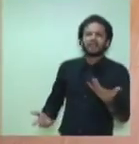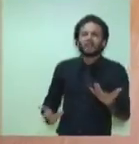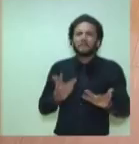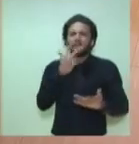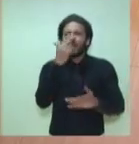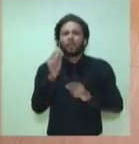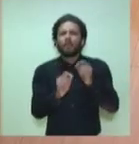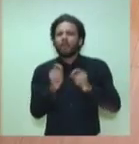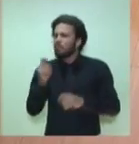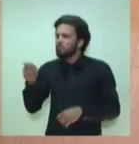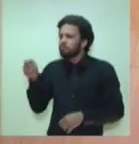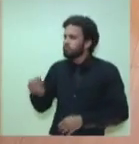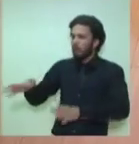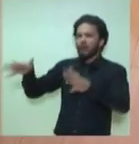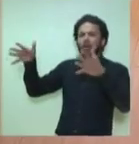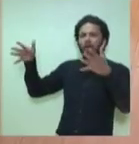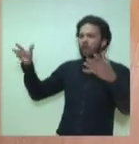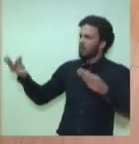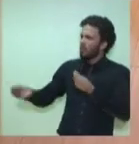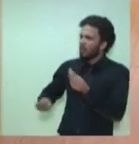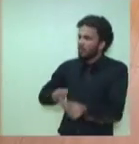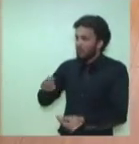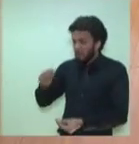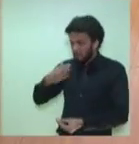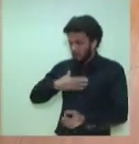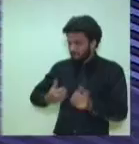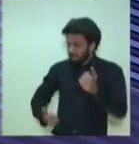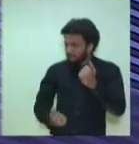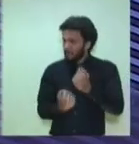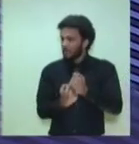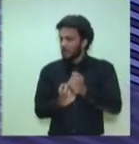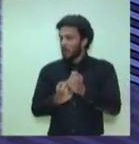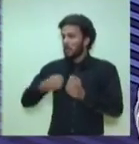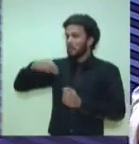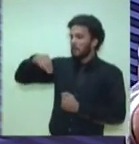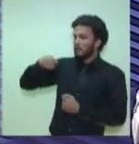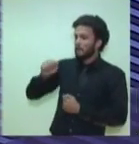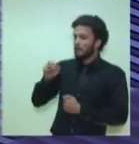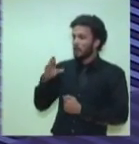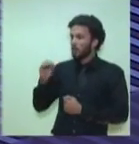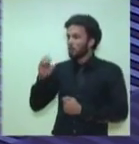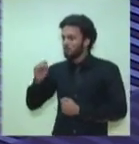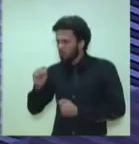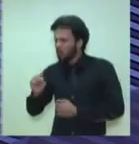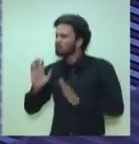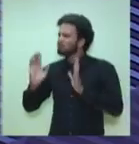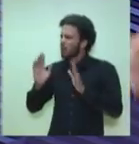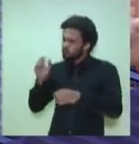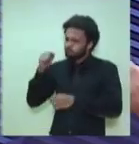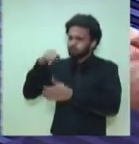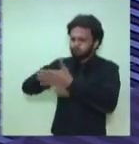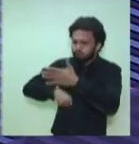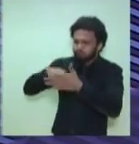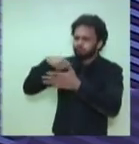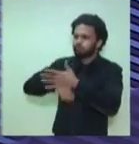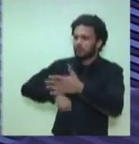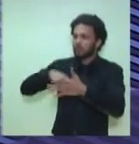no passe de mágica. Meu vice prefeito Marcos Rota, defensor claro